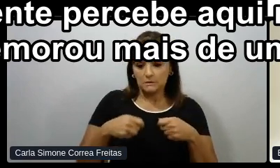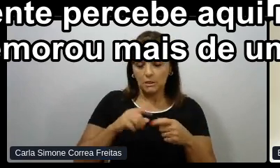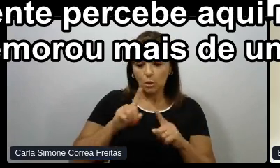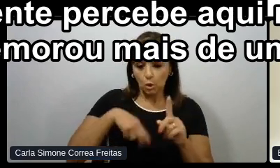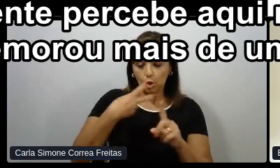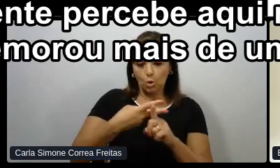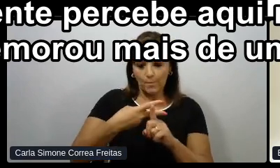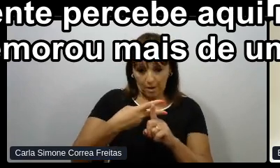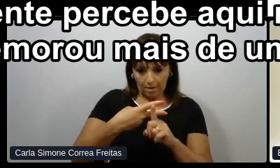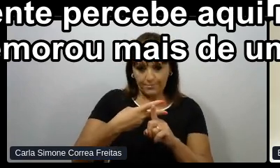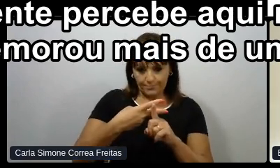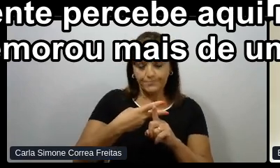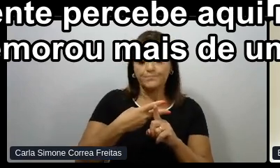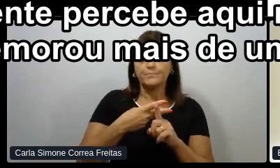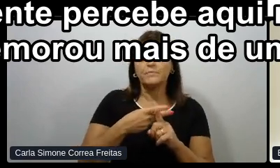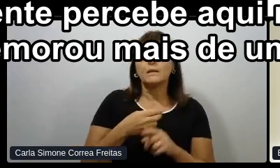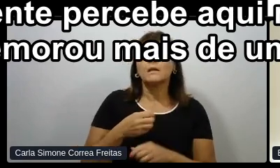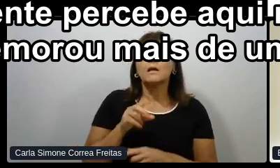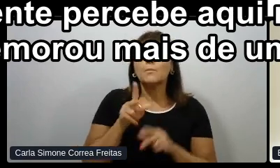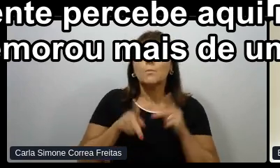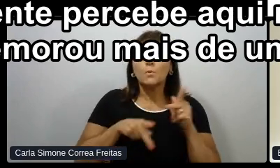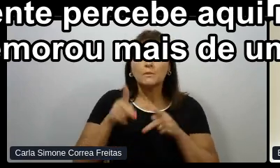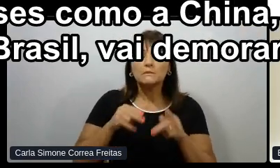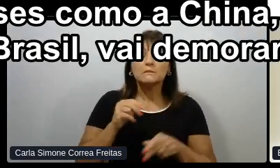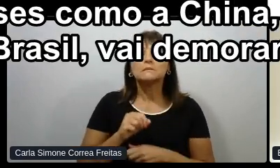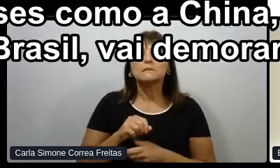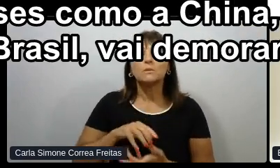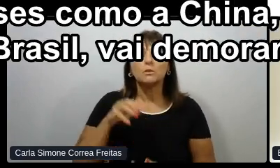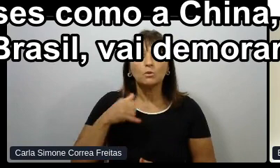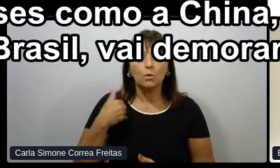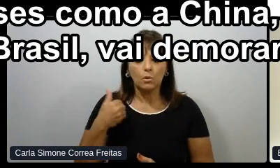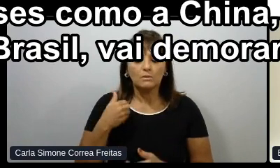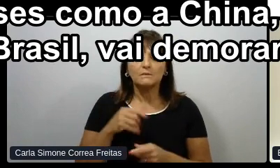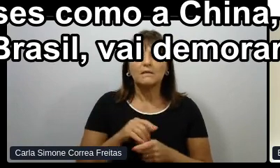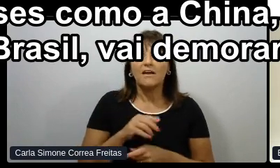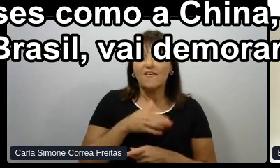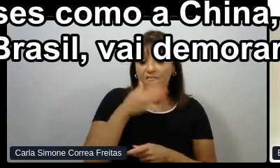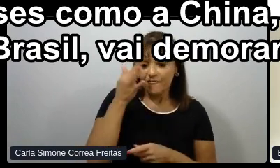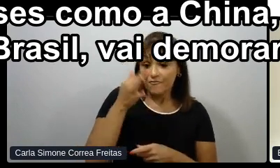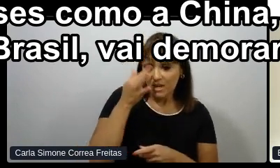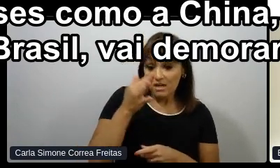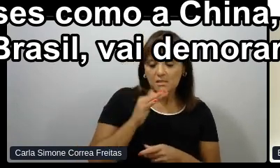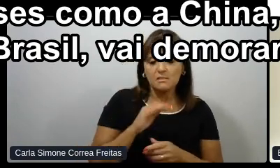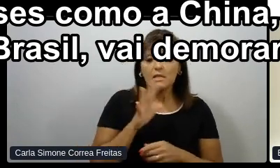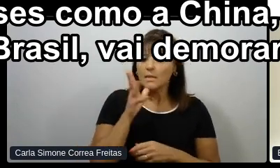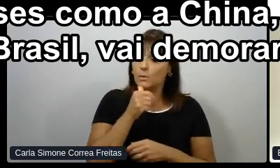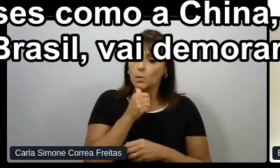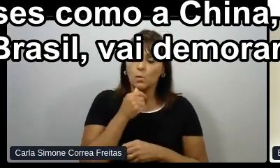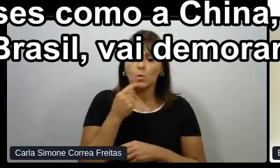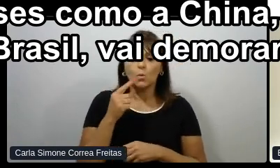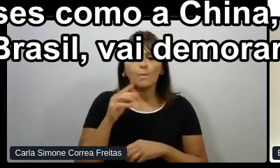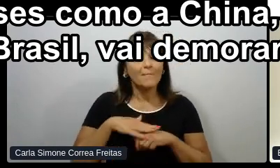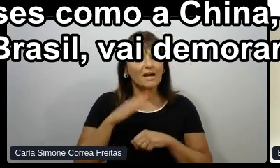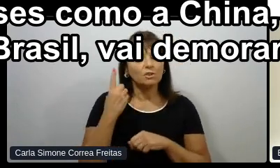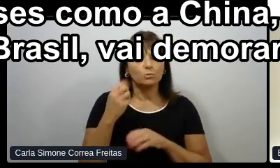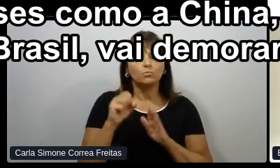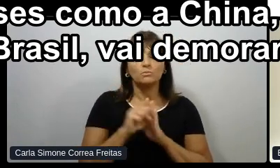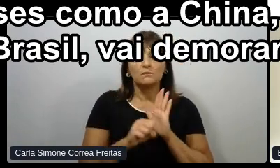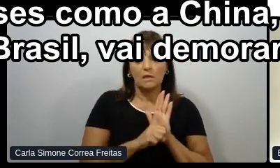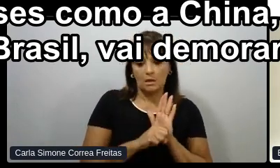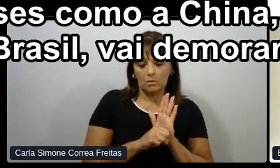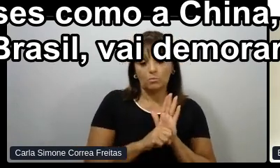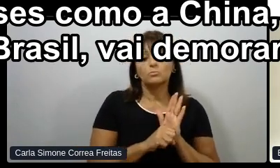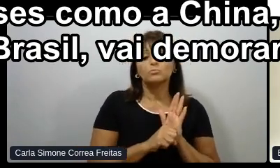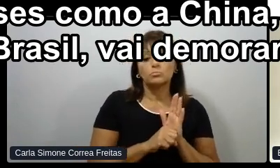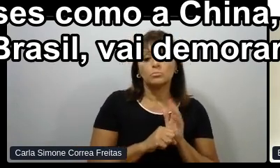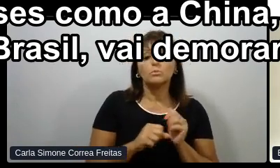anos em 2021, né? E a gente já tem 18% da população brasileira com mais de 60 anos, e a ideia é que esse número aumente no